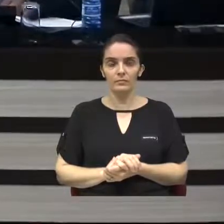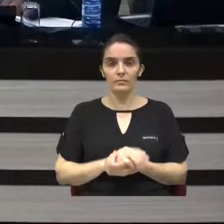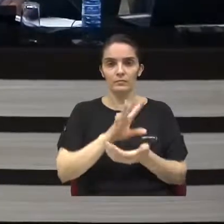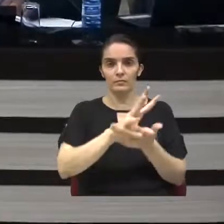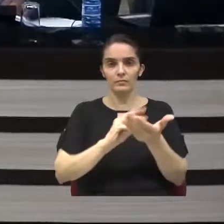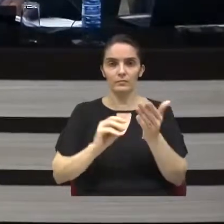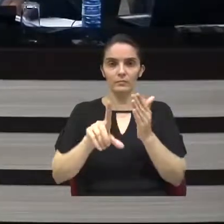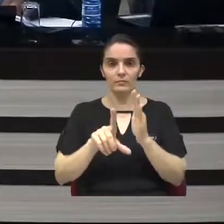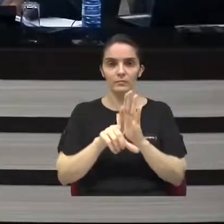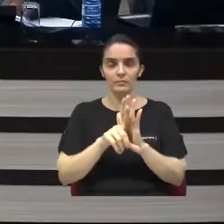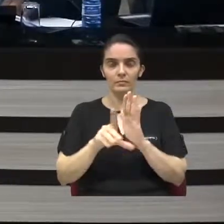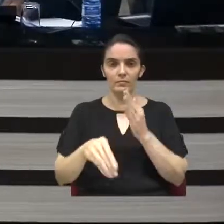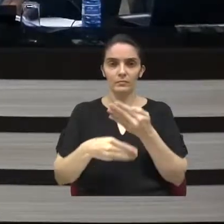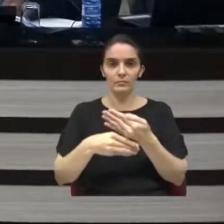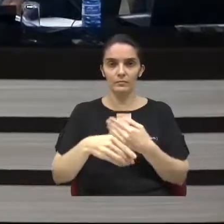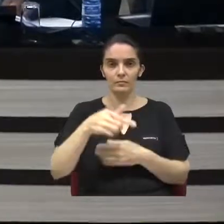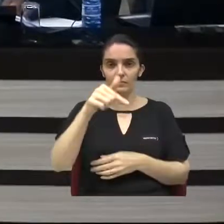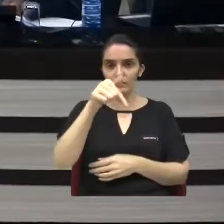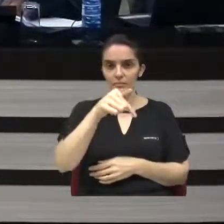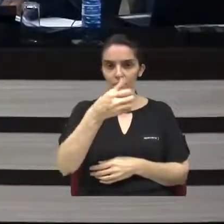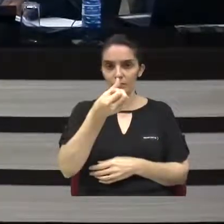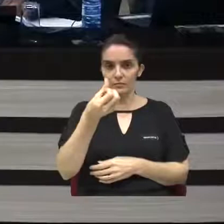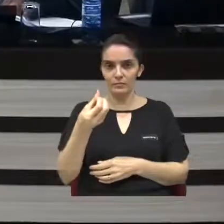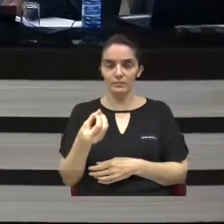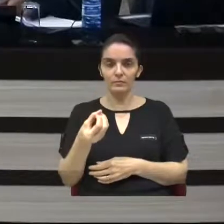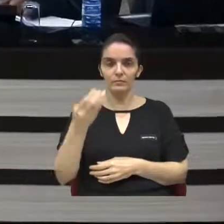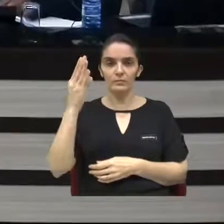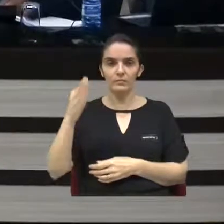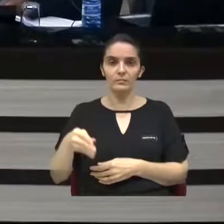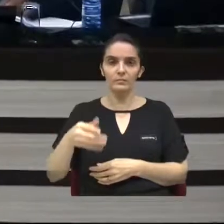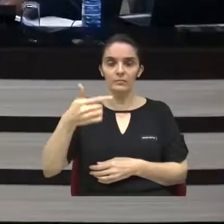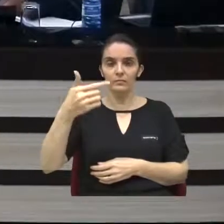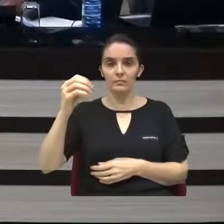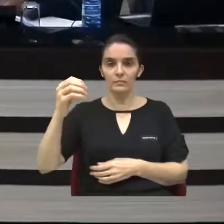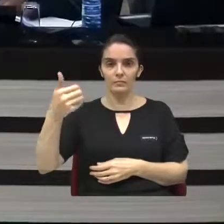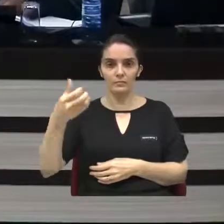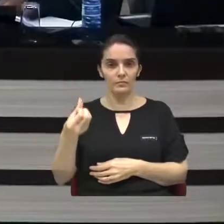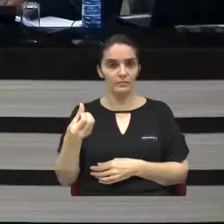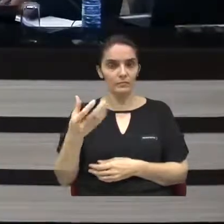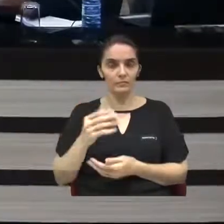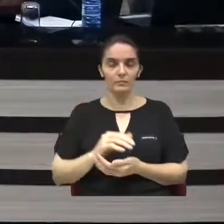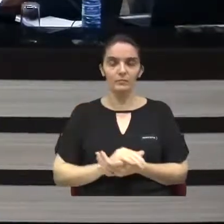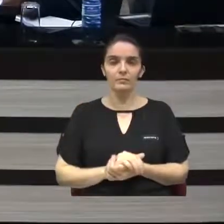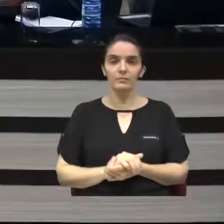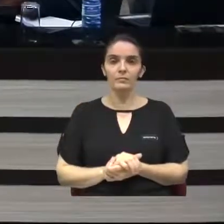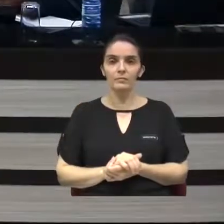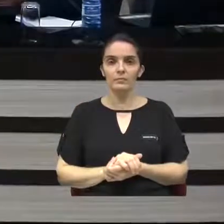Cópia da Lei Complementar 760 de 2016.